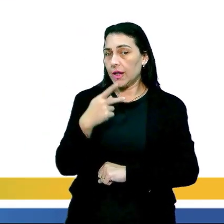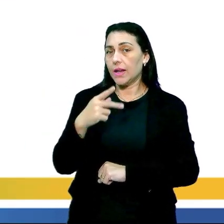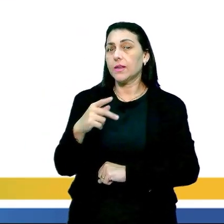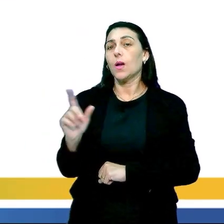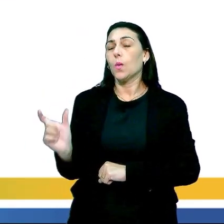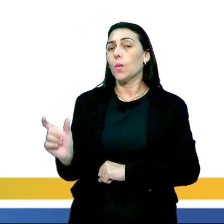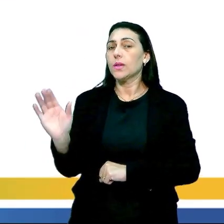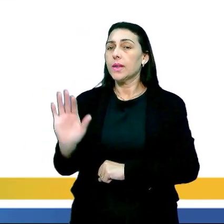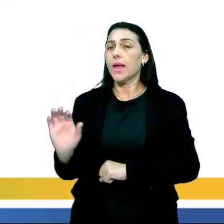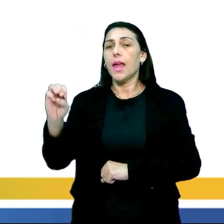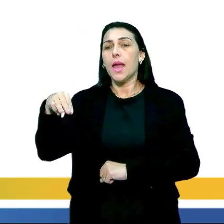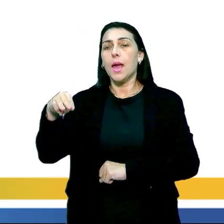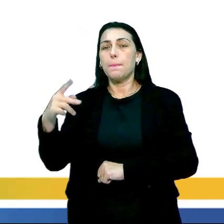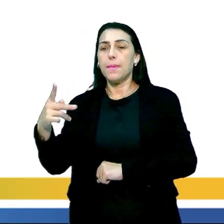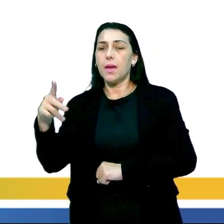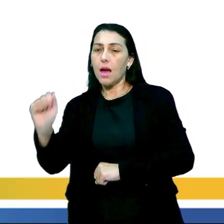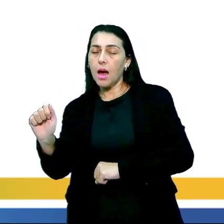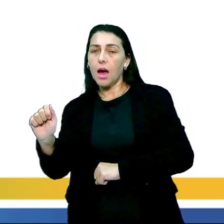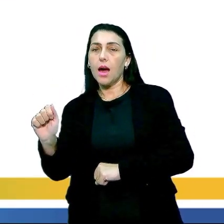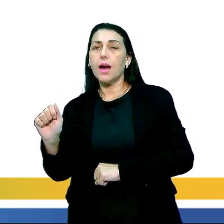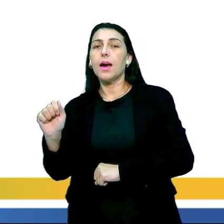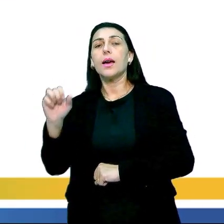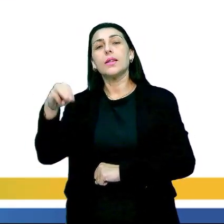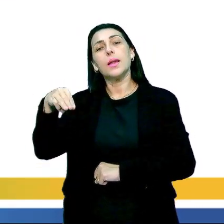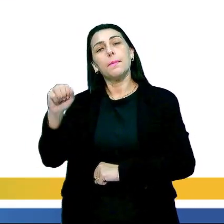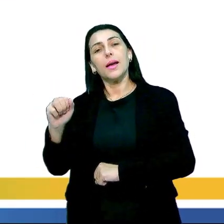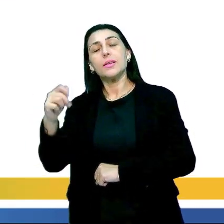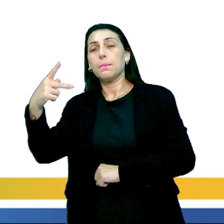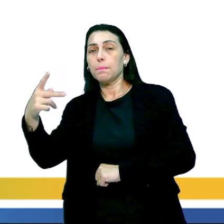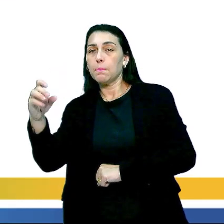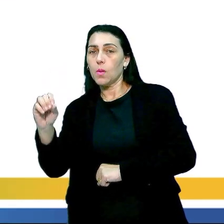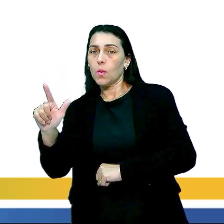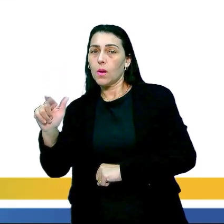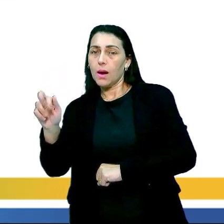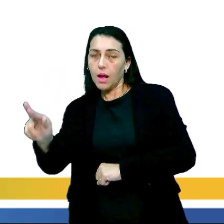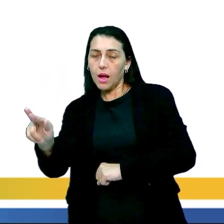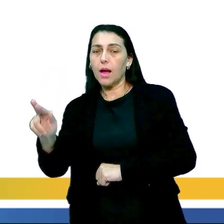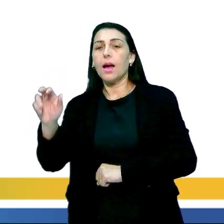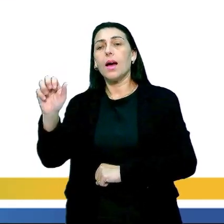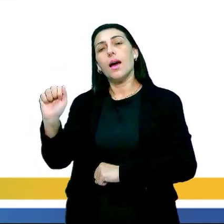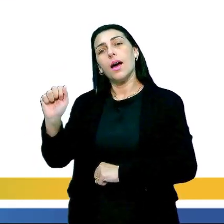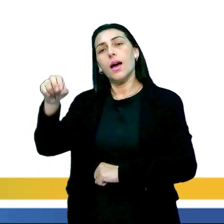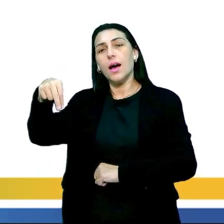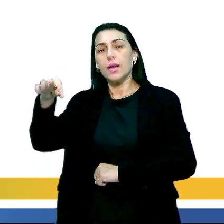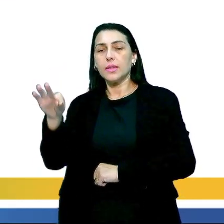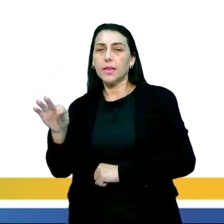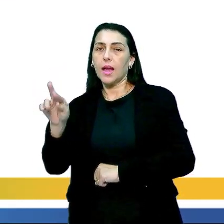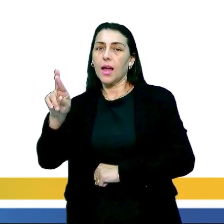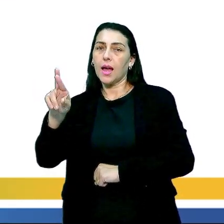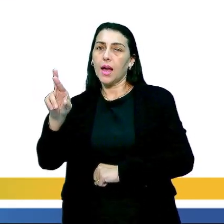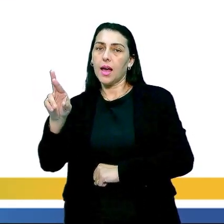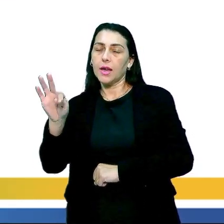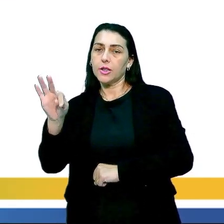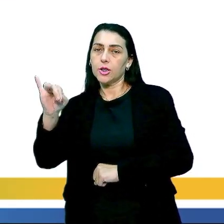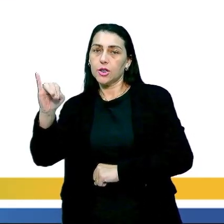siglas, MPA, a gente está falando da massa polar, tá? Antártida, a gente está falando, por